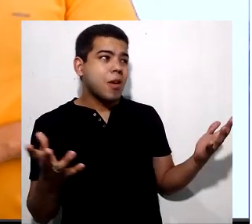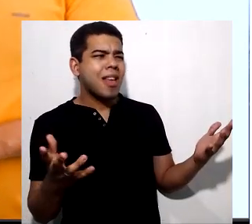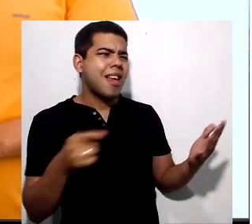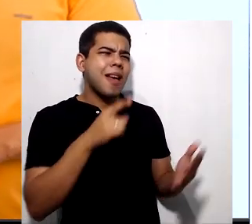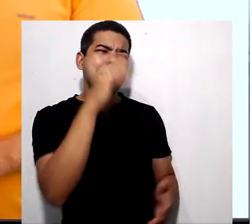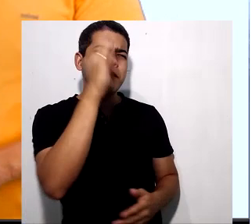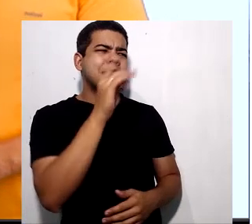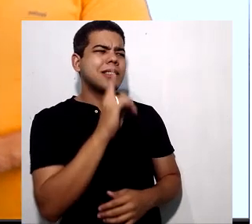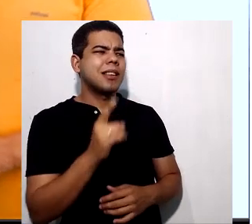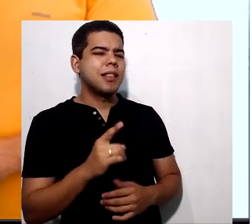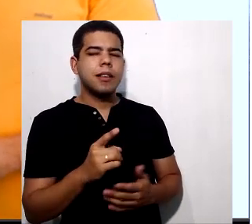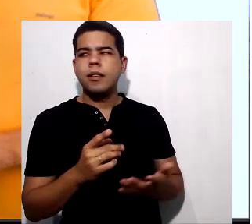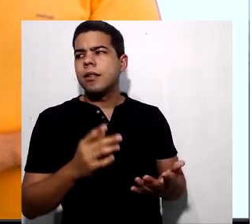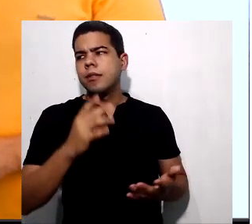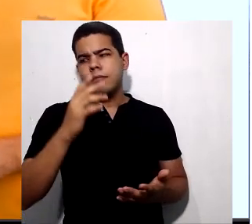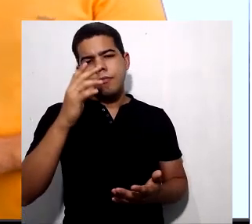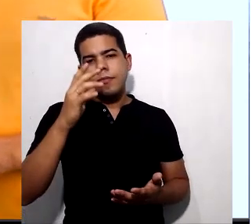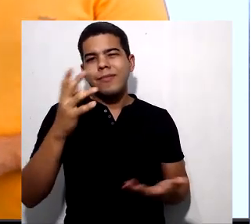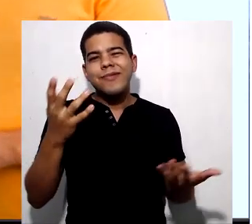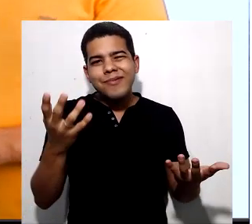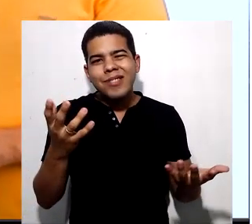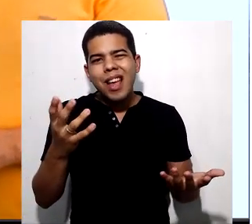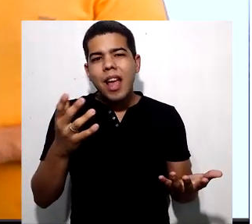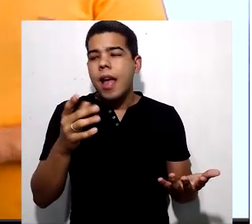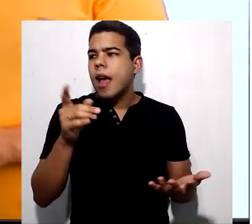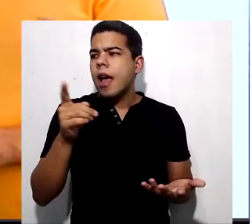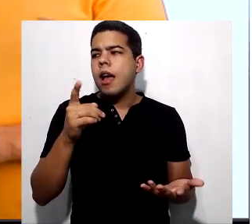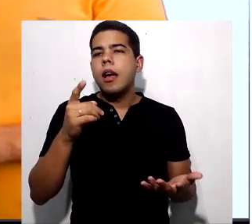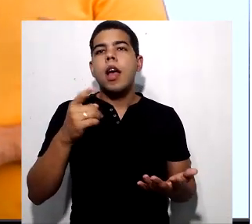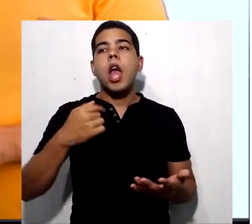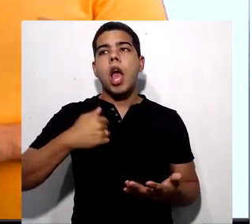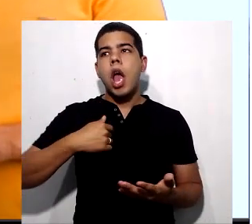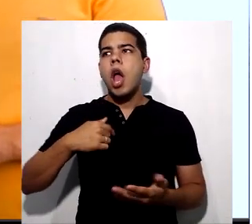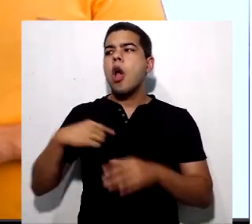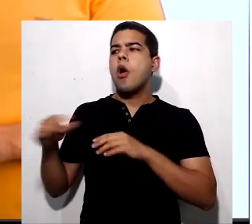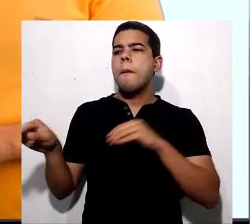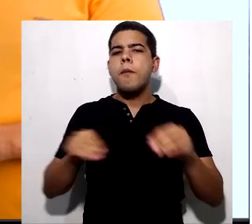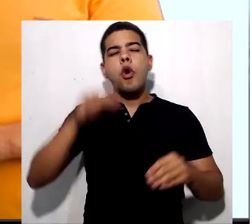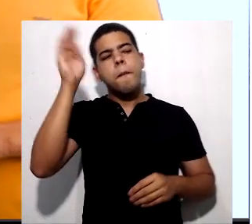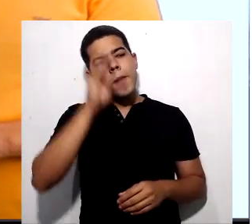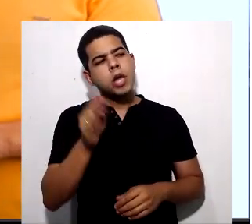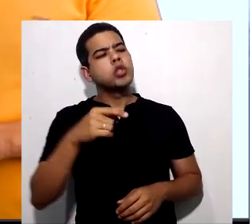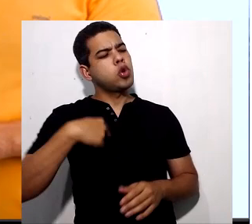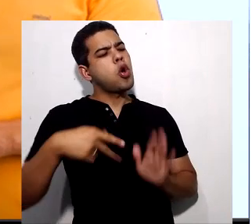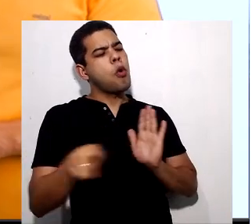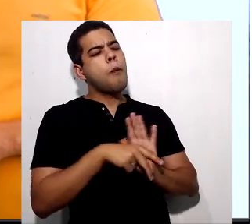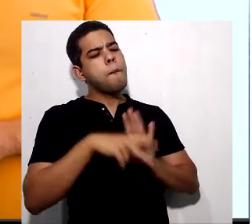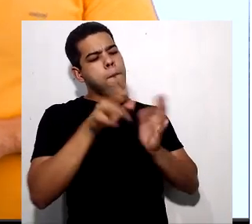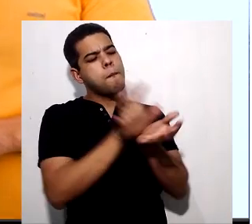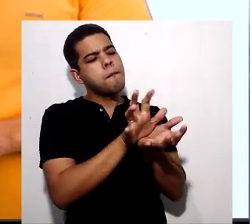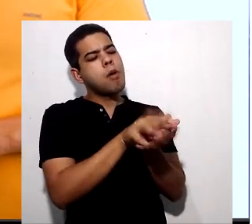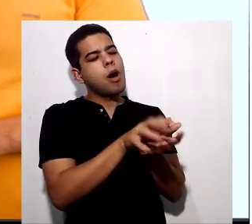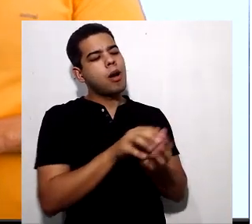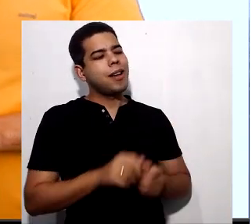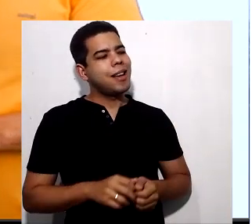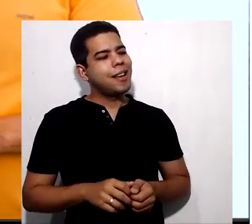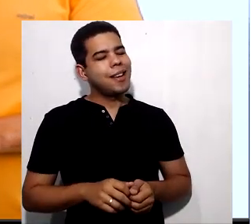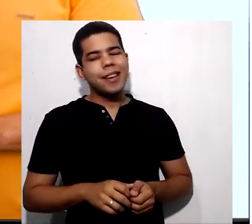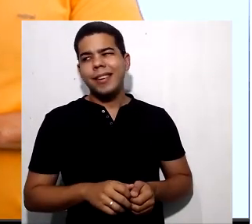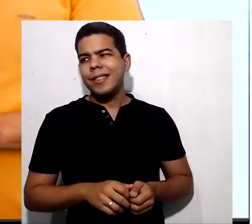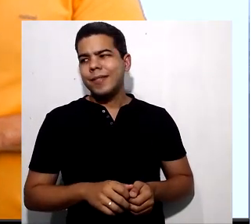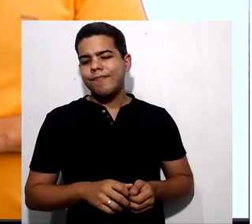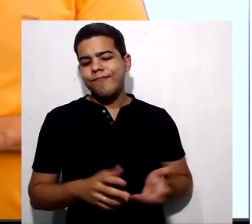ela era brasileira, tanto é que, repito, que ela dizia justamente, sou brasileira e sou pernambucana, como nós acabamos de falar.